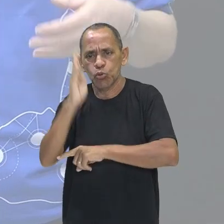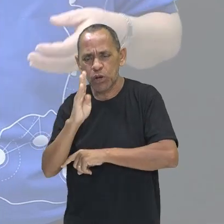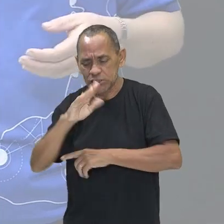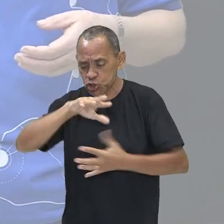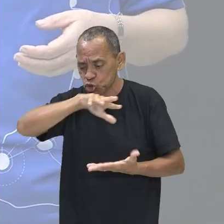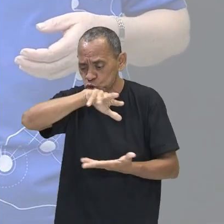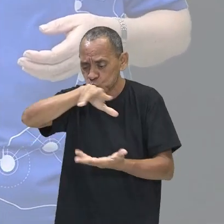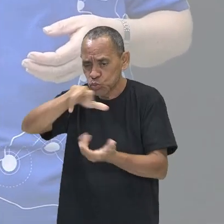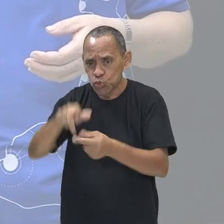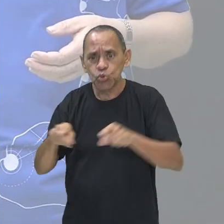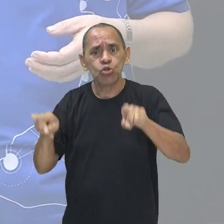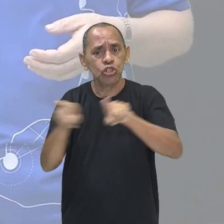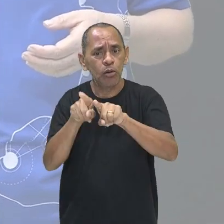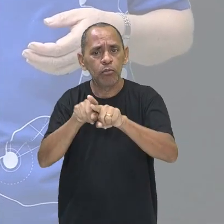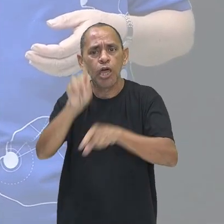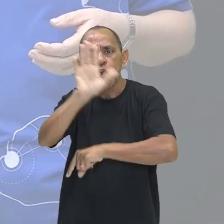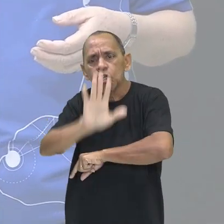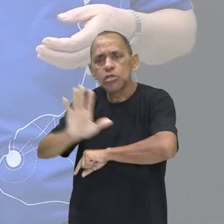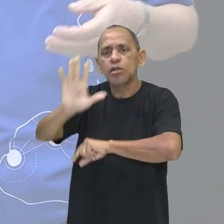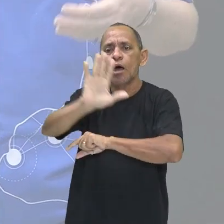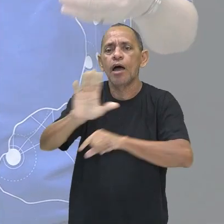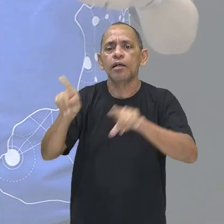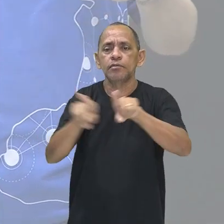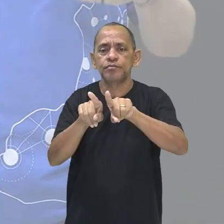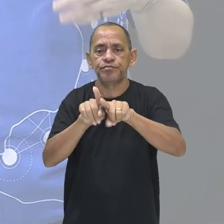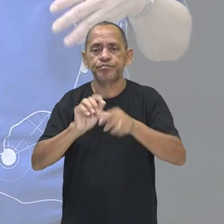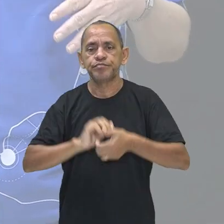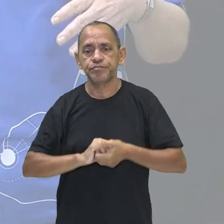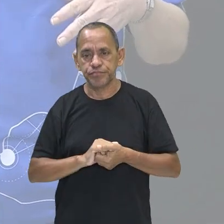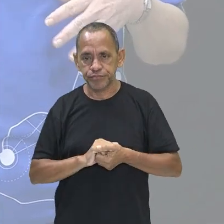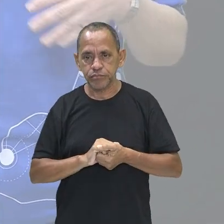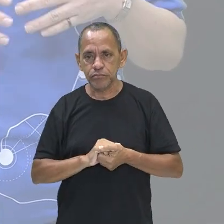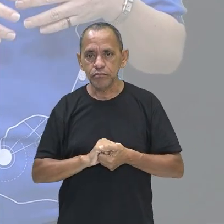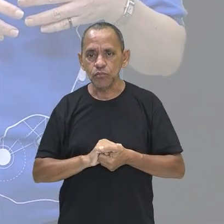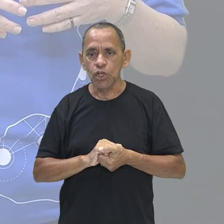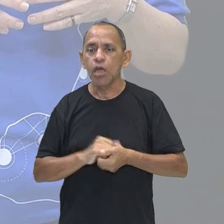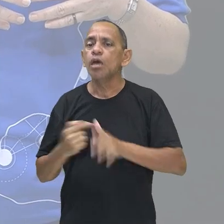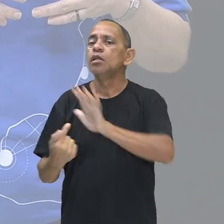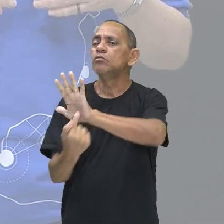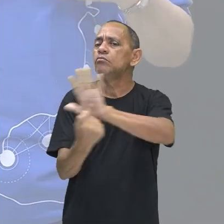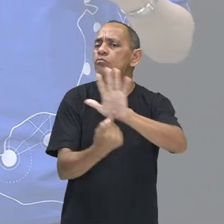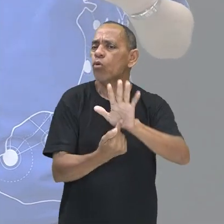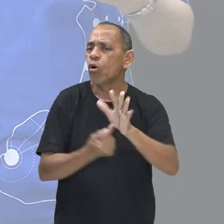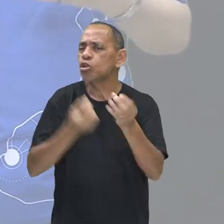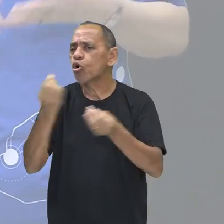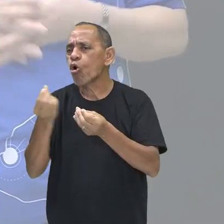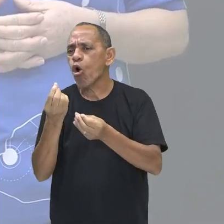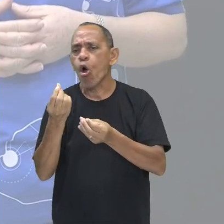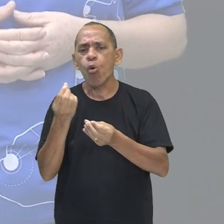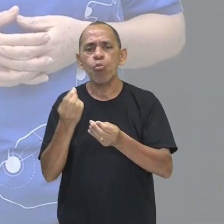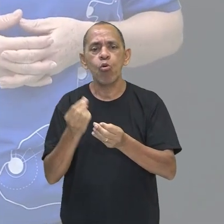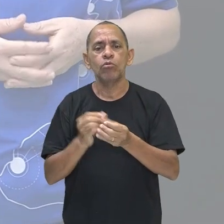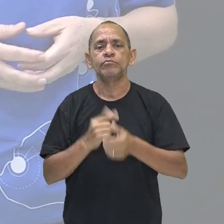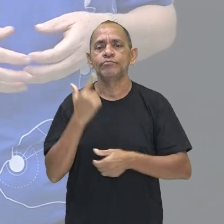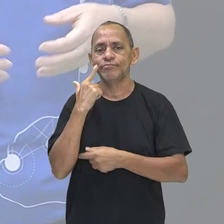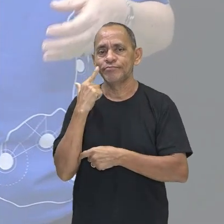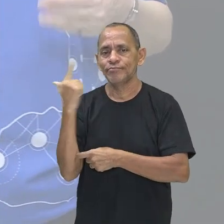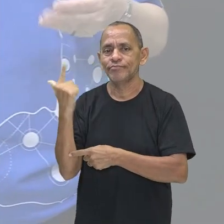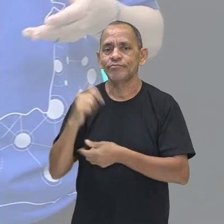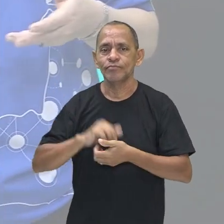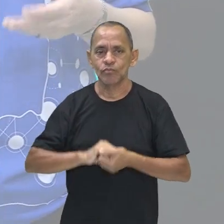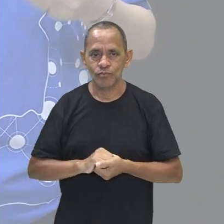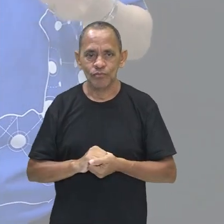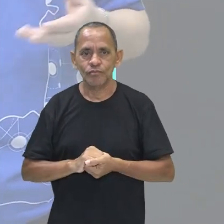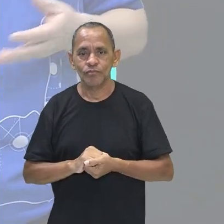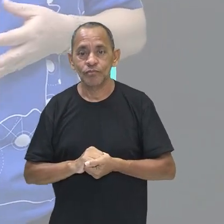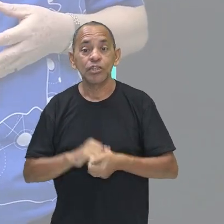conhecido internacionalmente, certo? E ele traz assim um trecho da música. Vamos ver? Diz, na